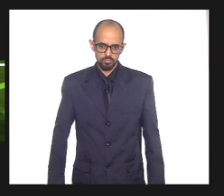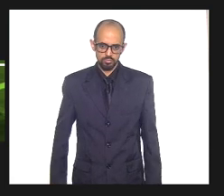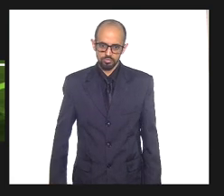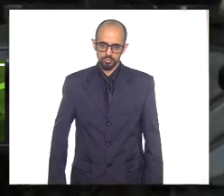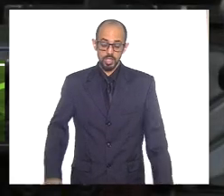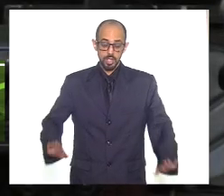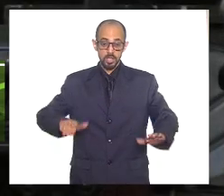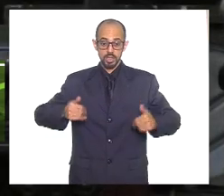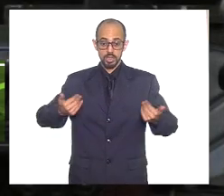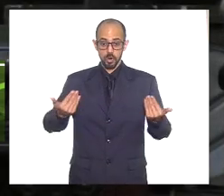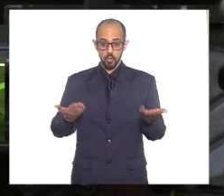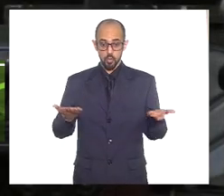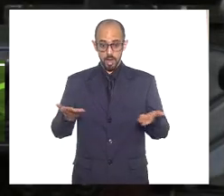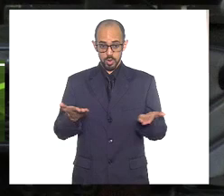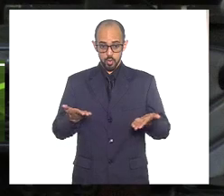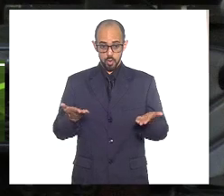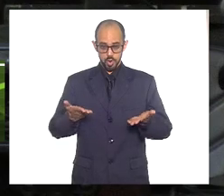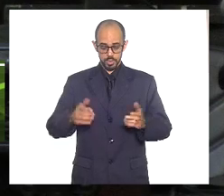Então, agora vou passar a palavra